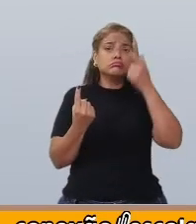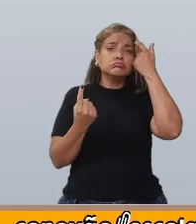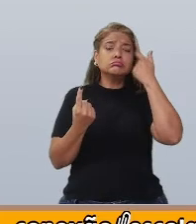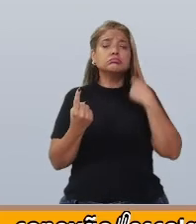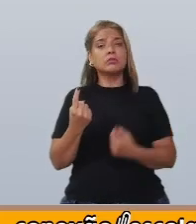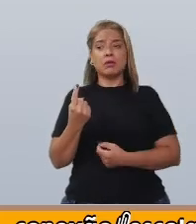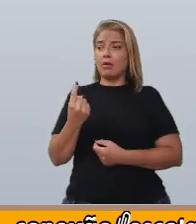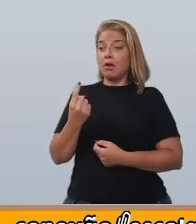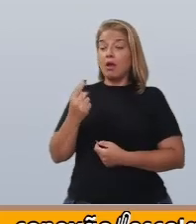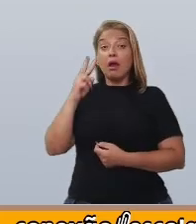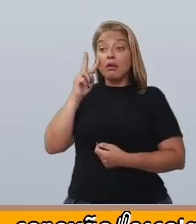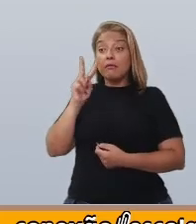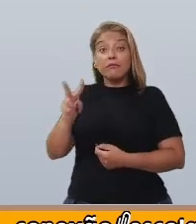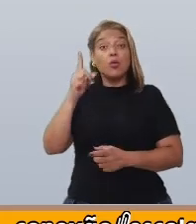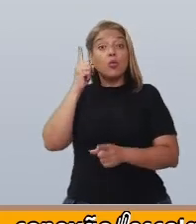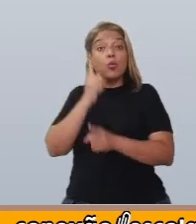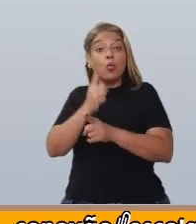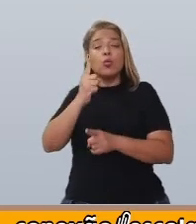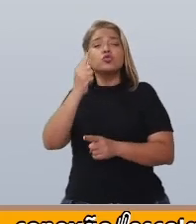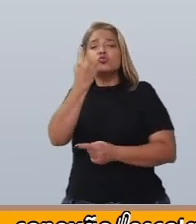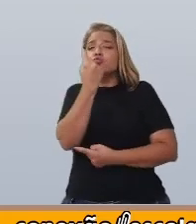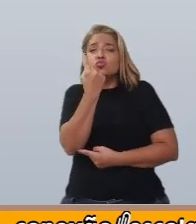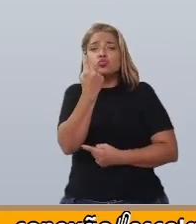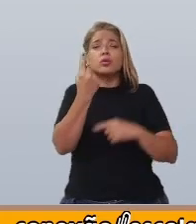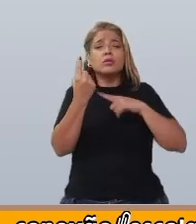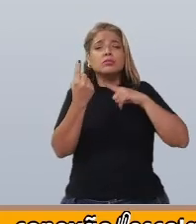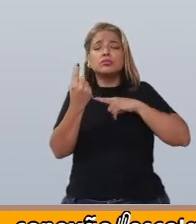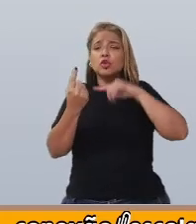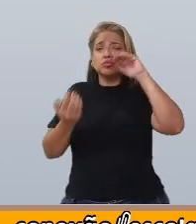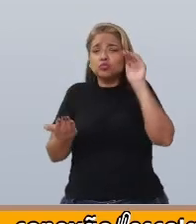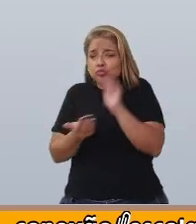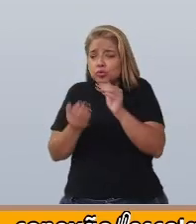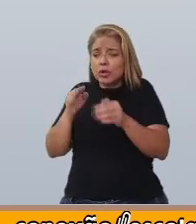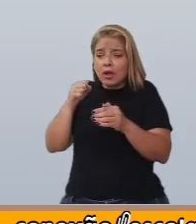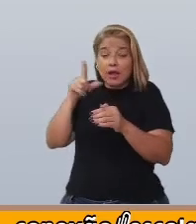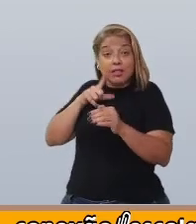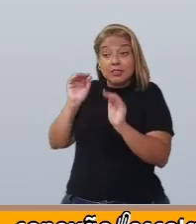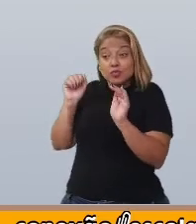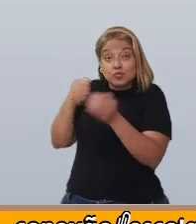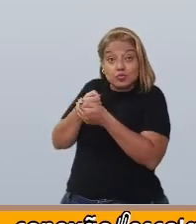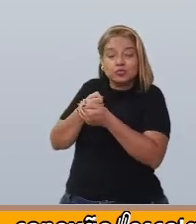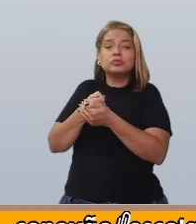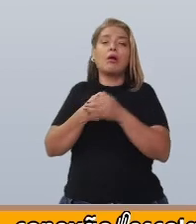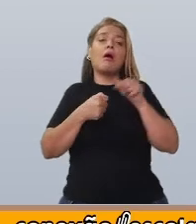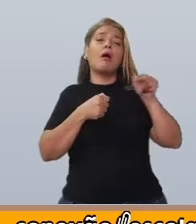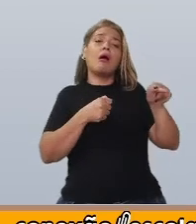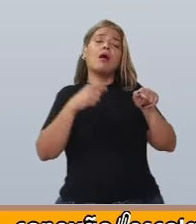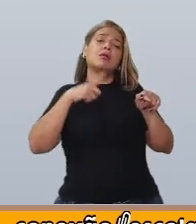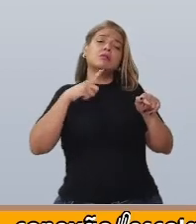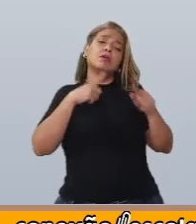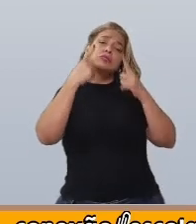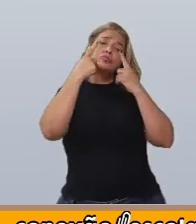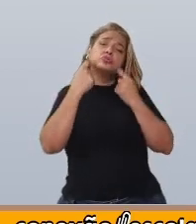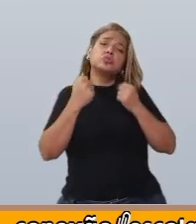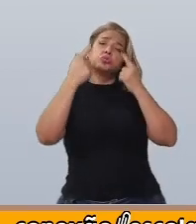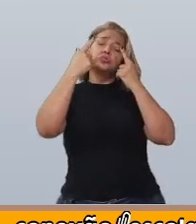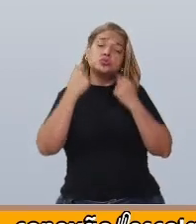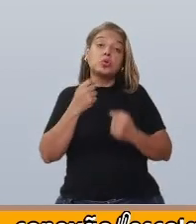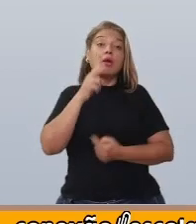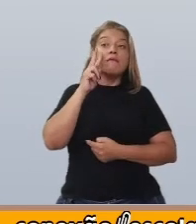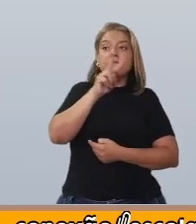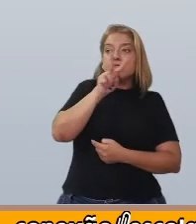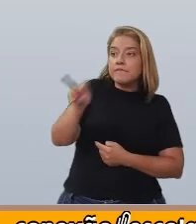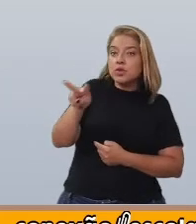A cabra encontra o cabritinho menor. A velha cabra chora e encontra o lobo